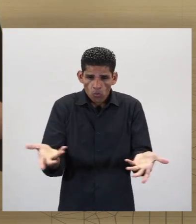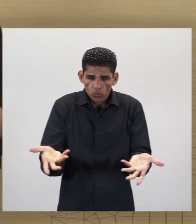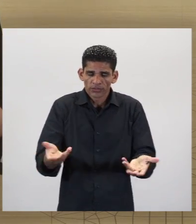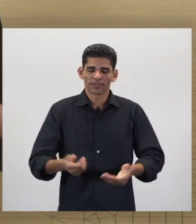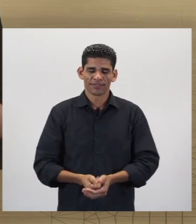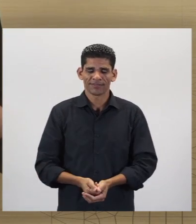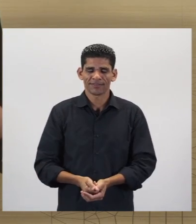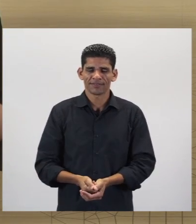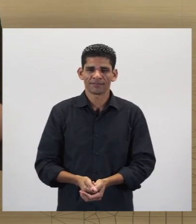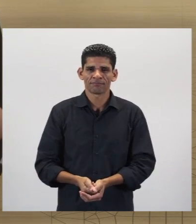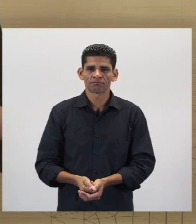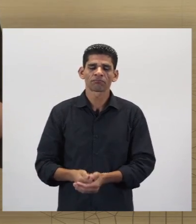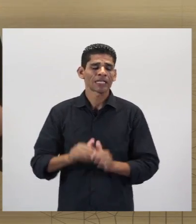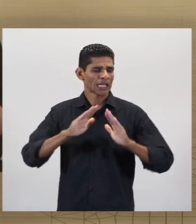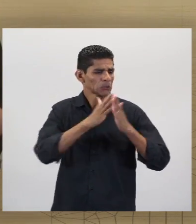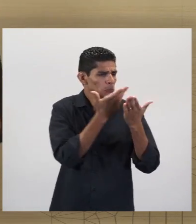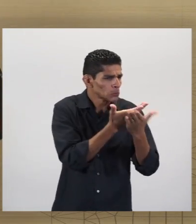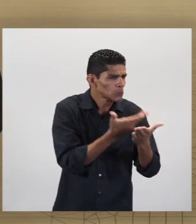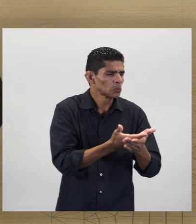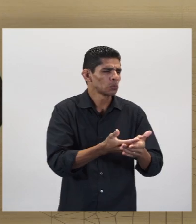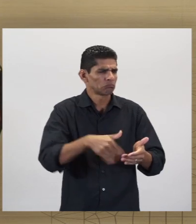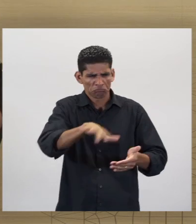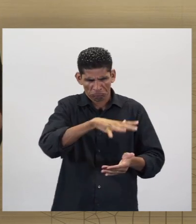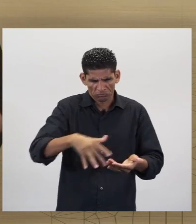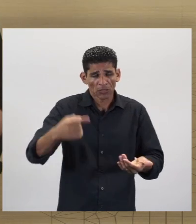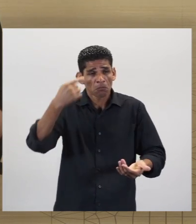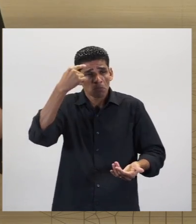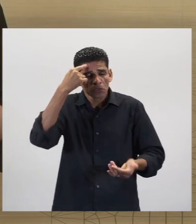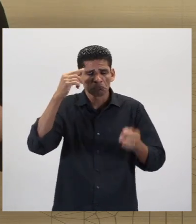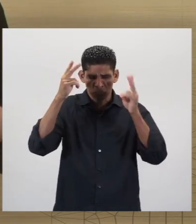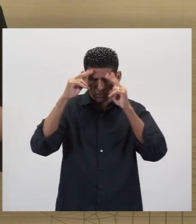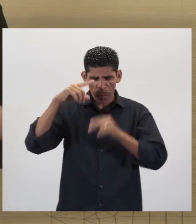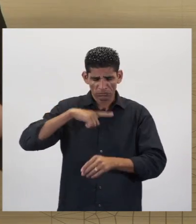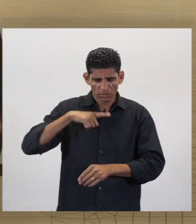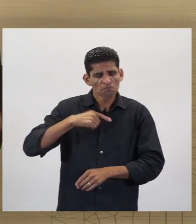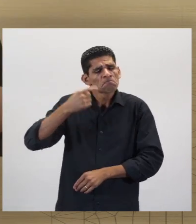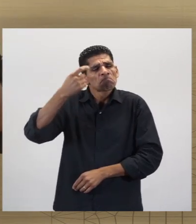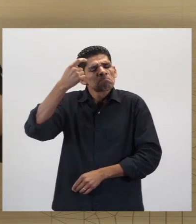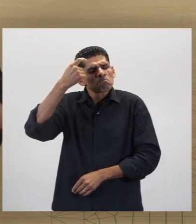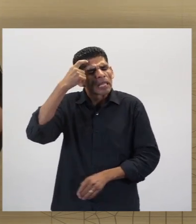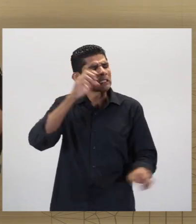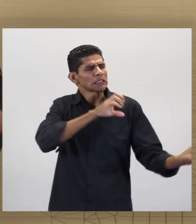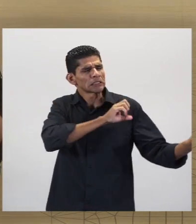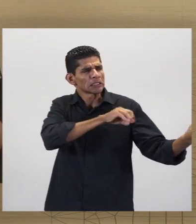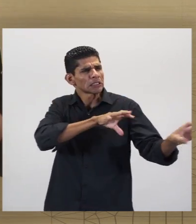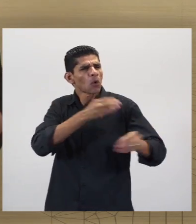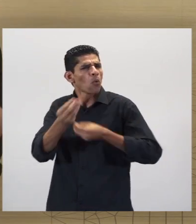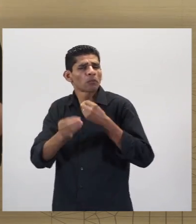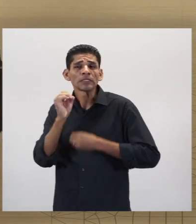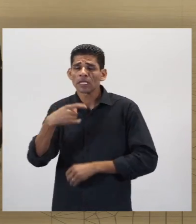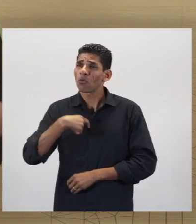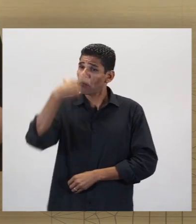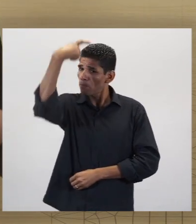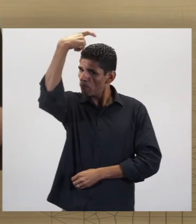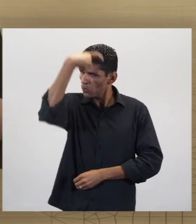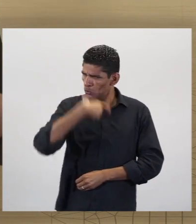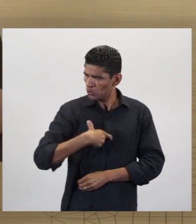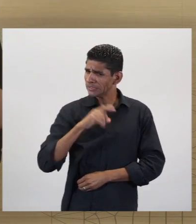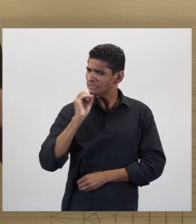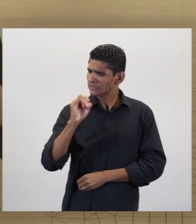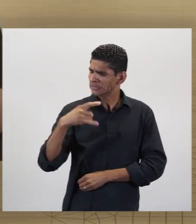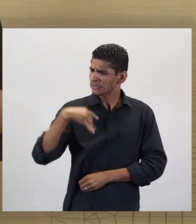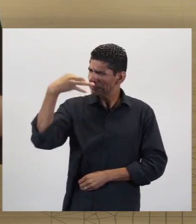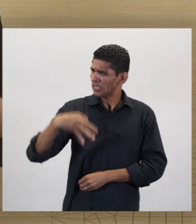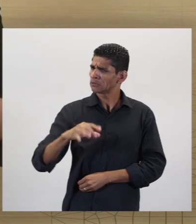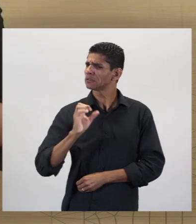pelos bancos escolares ou pelo processo de educação formal, não poderemos atuar como sujeitos e cidadãos de uma forma legítima, em função